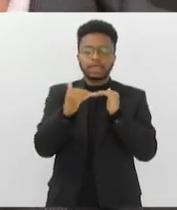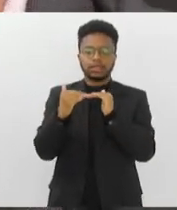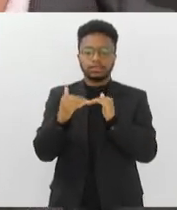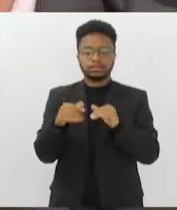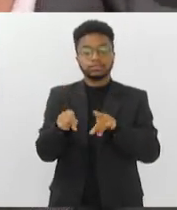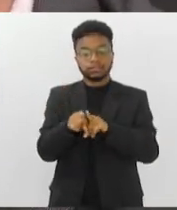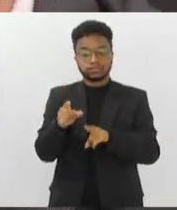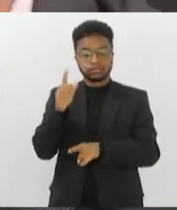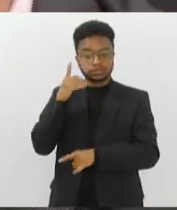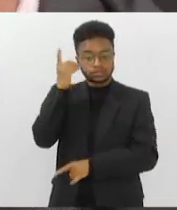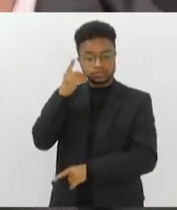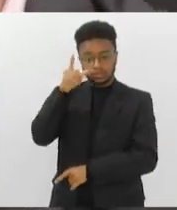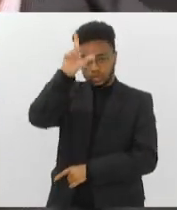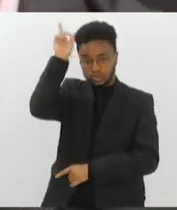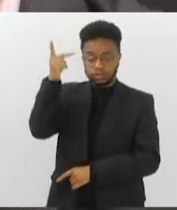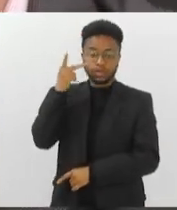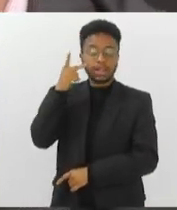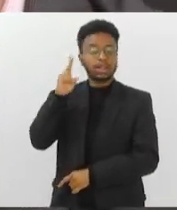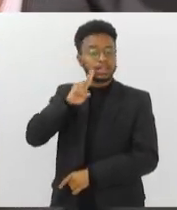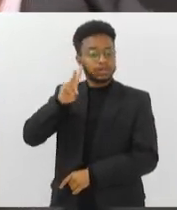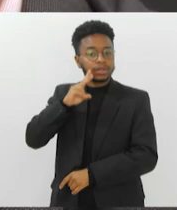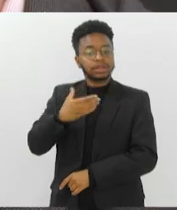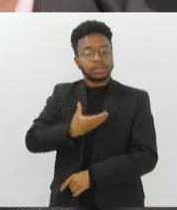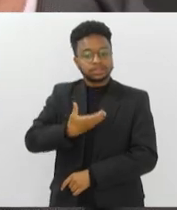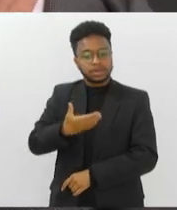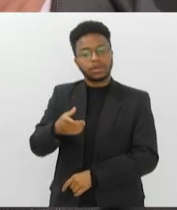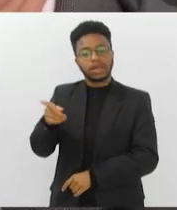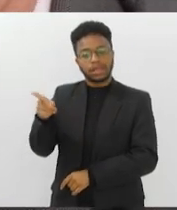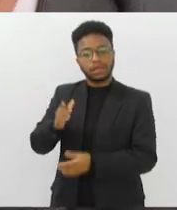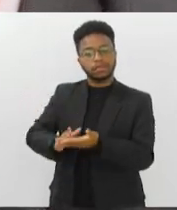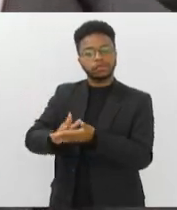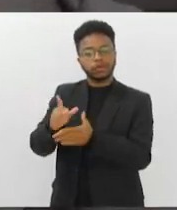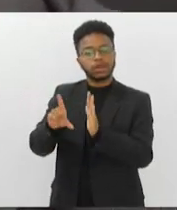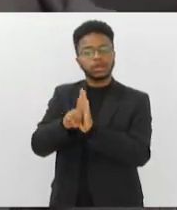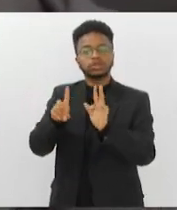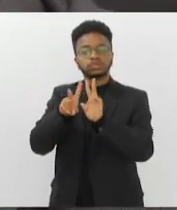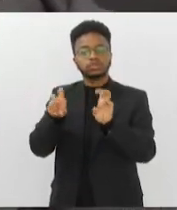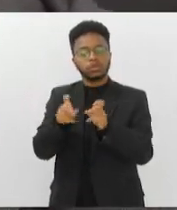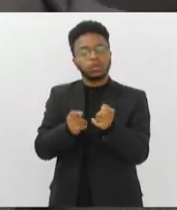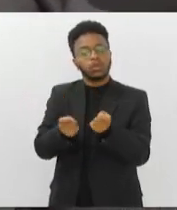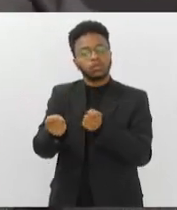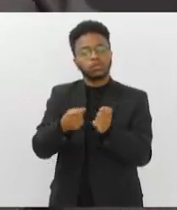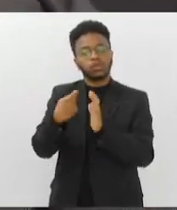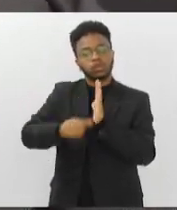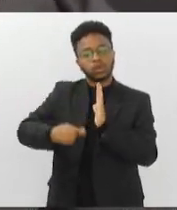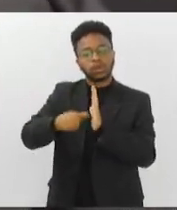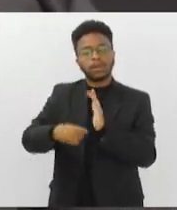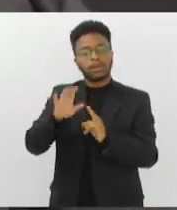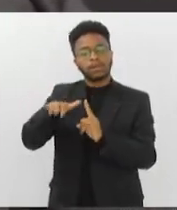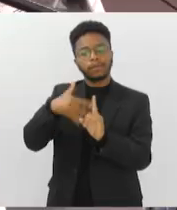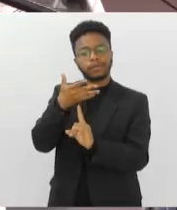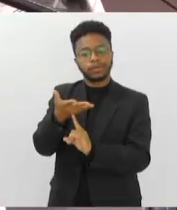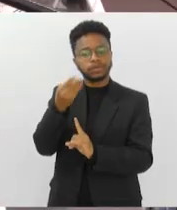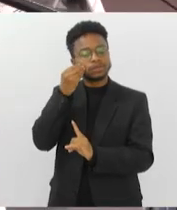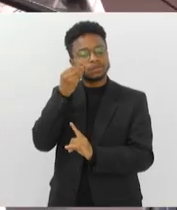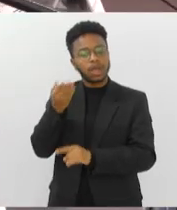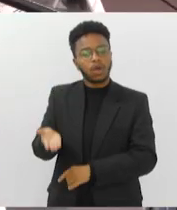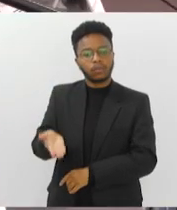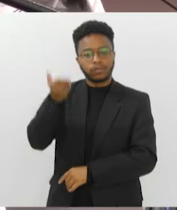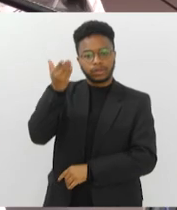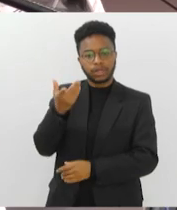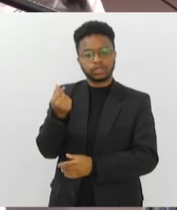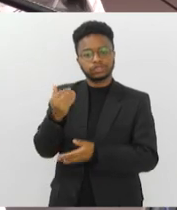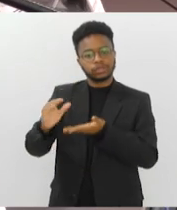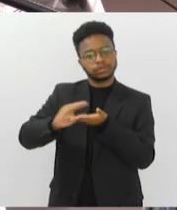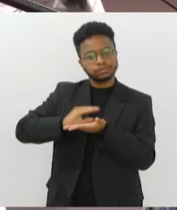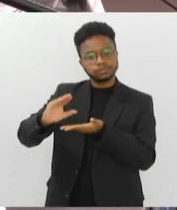em dezembro foi aprovada a lei de sua autoria sobre a taxa de controle ambiental a fim de aumentar a